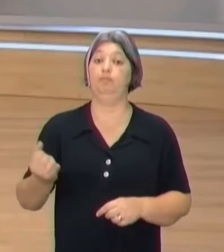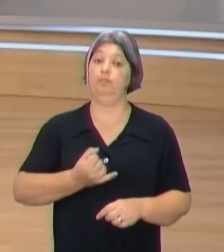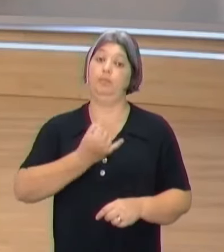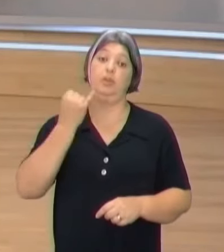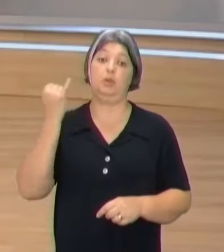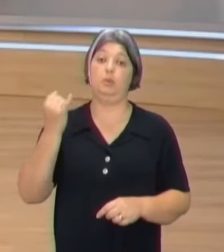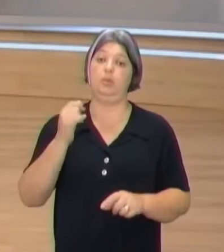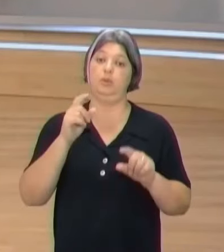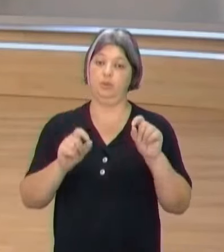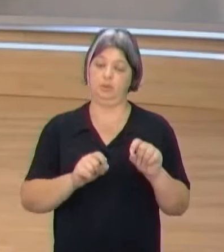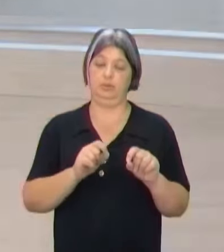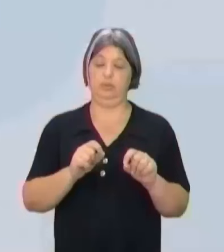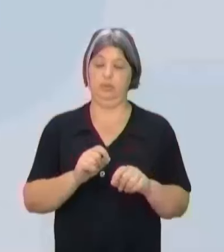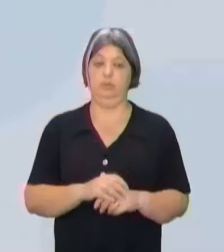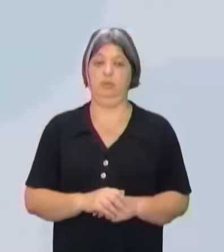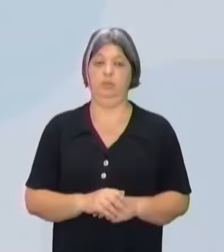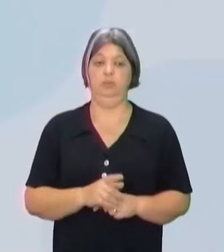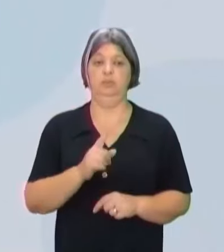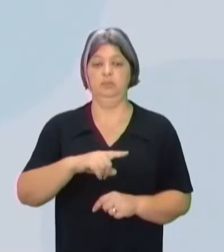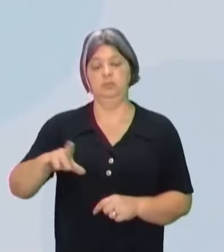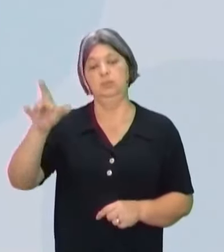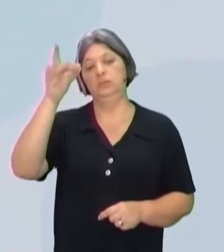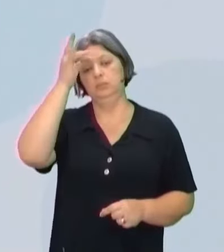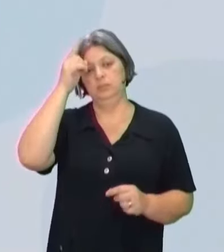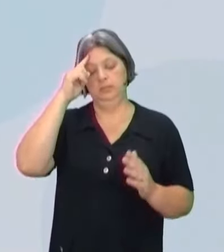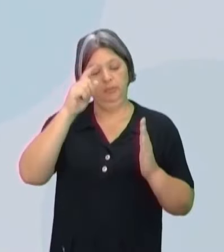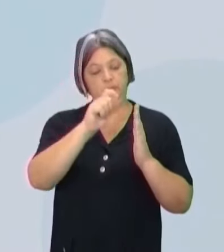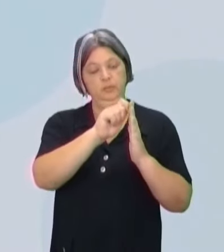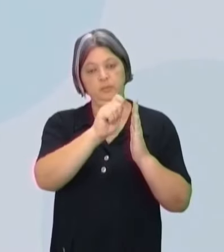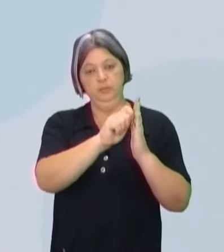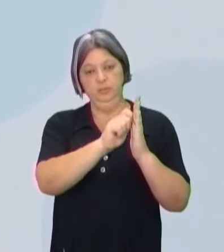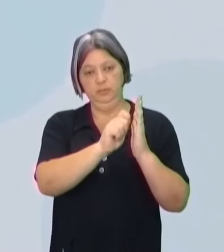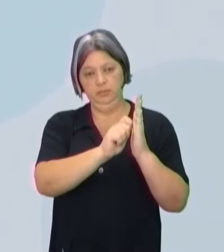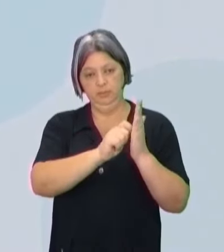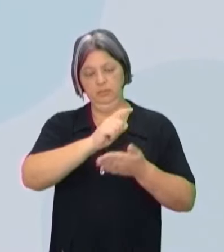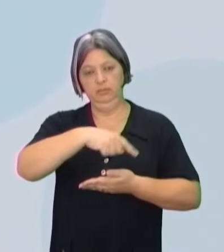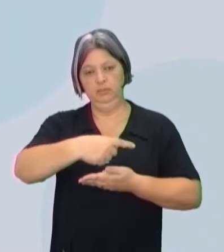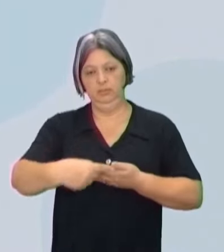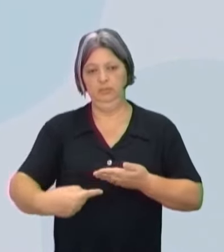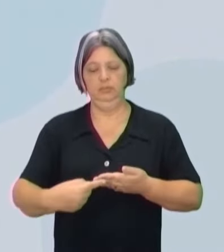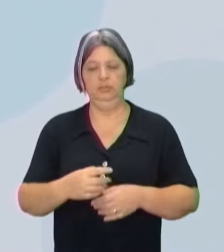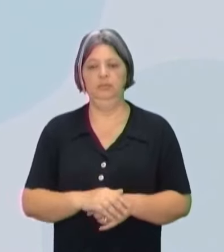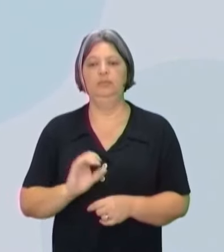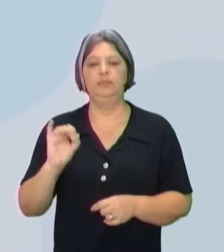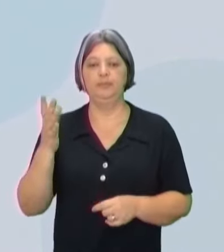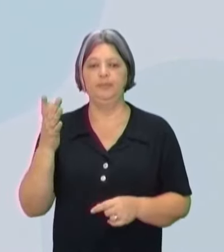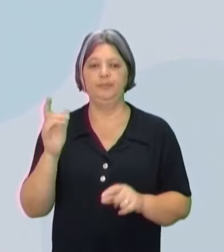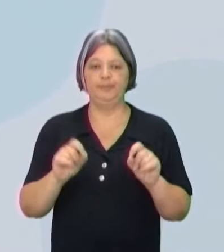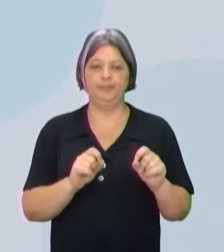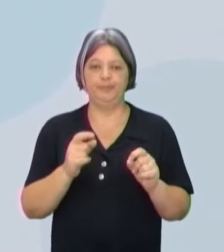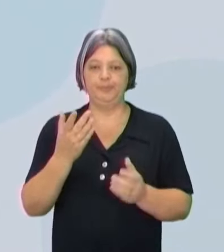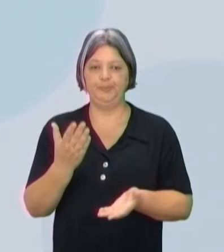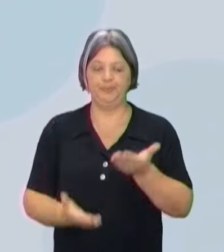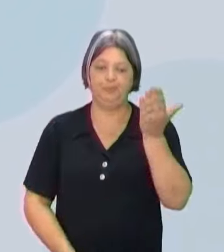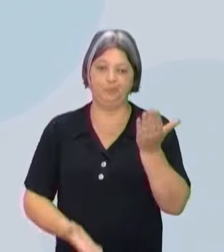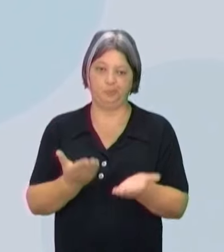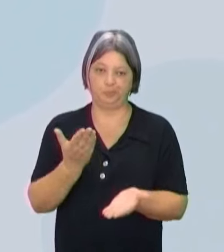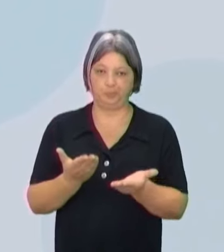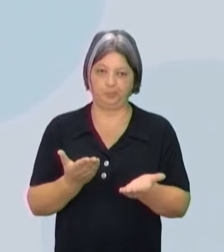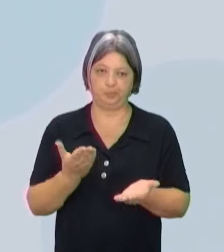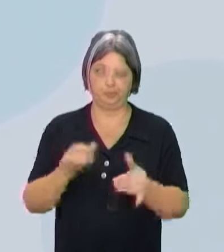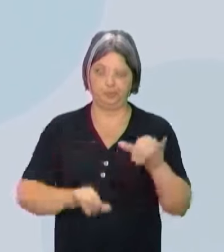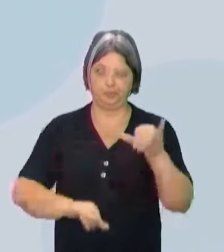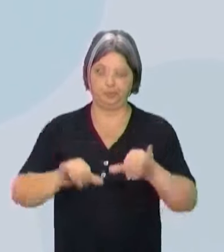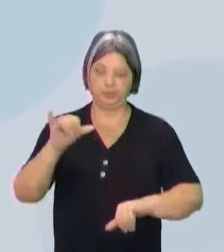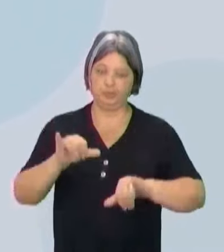Importante, isso daqui é importantíssimo ter anotado aí no seu caderno. Para acontecer esse equilíbrio químico, para que